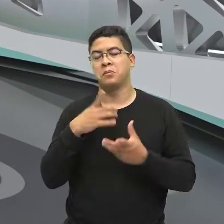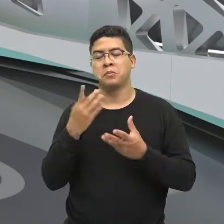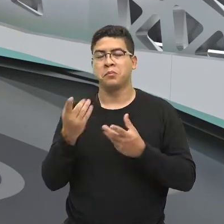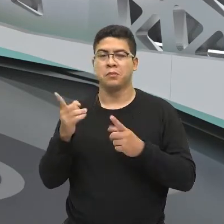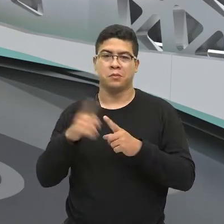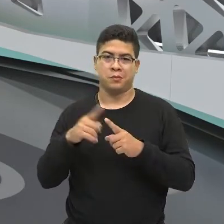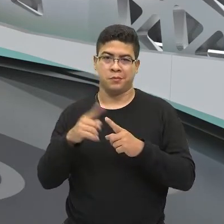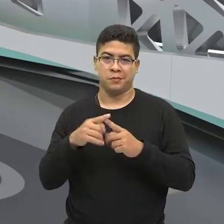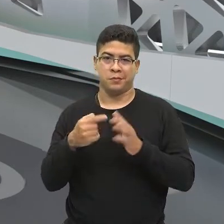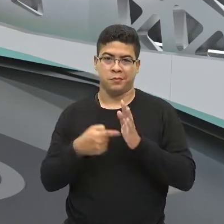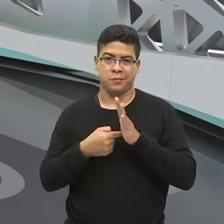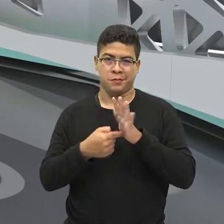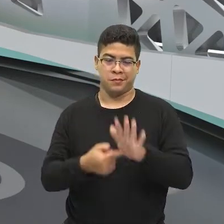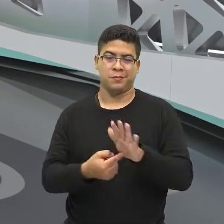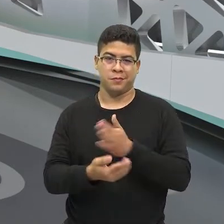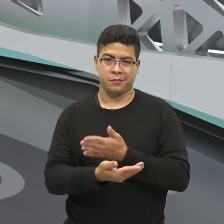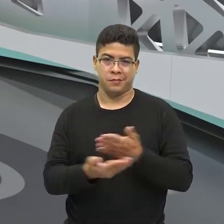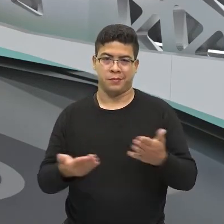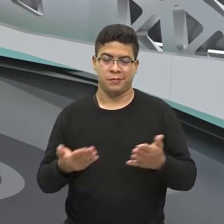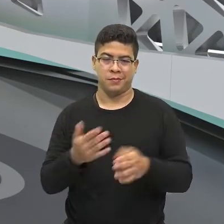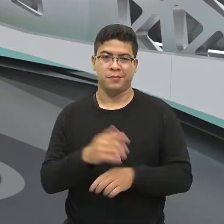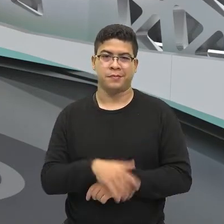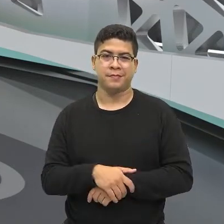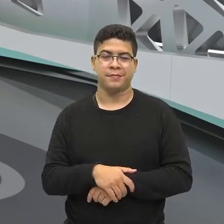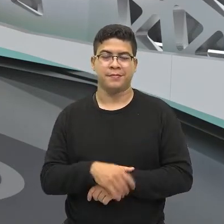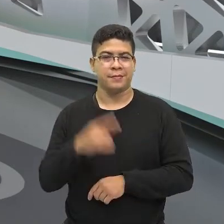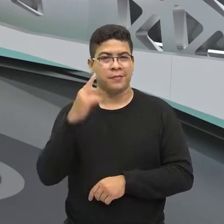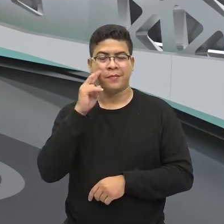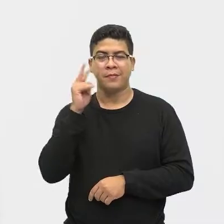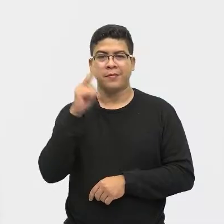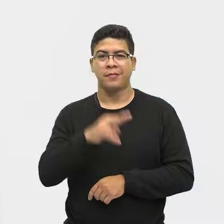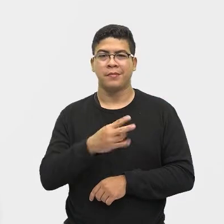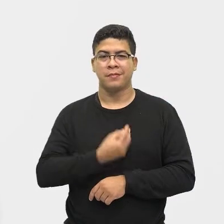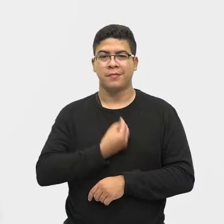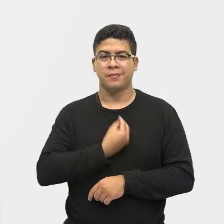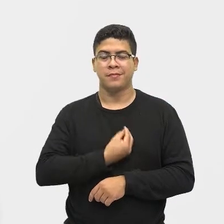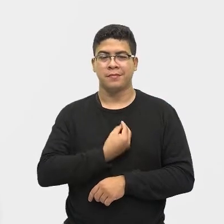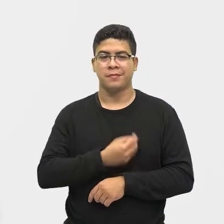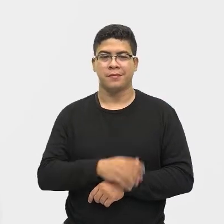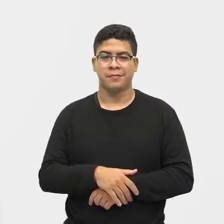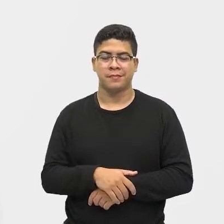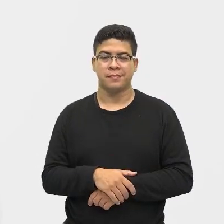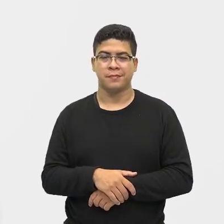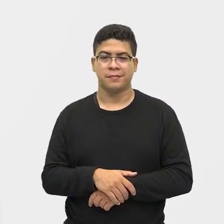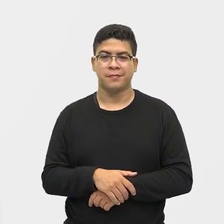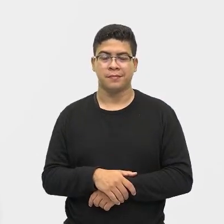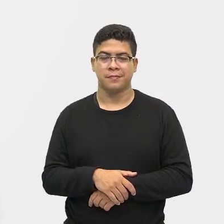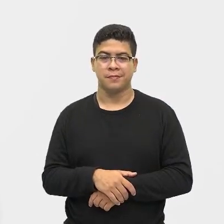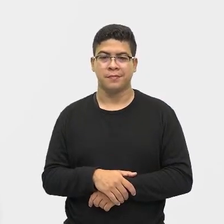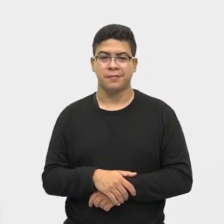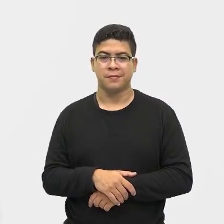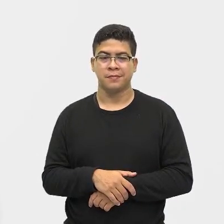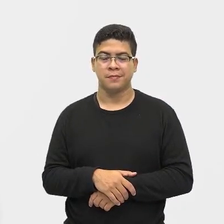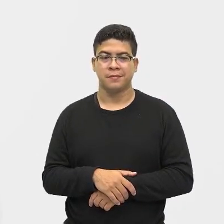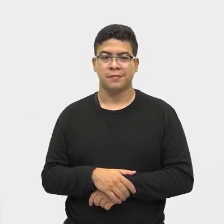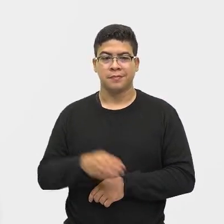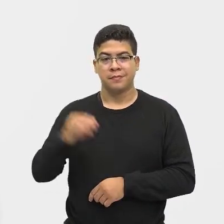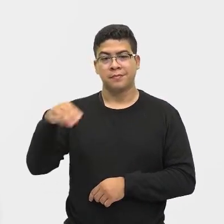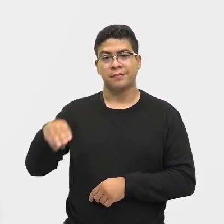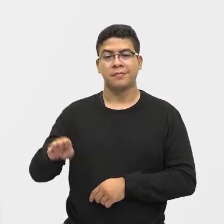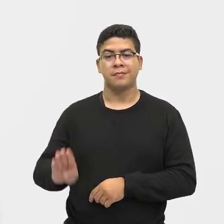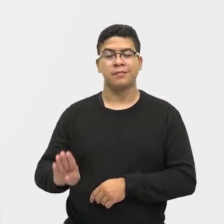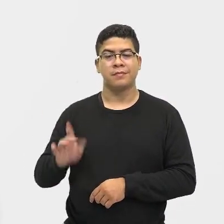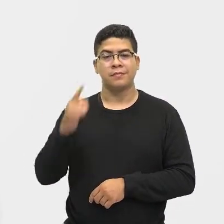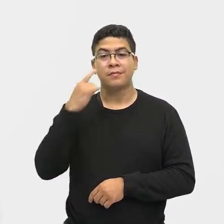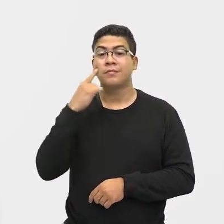irão conhecer. Então, vamos ver mais um pouquinho sobre a vida dele? Manuel Bandeira é o